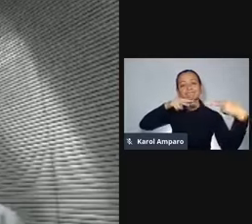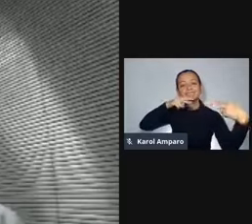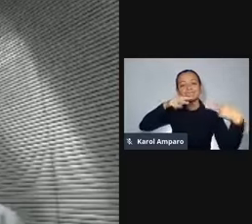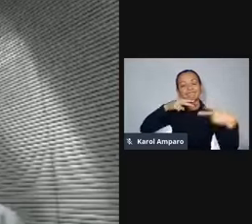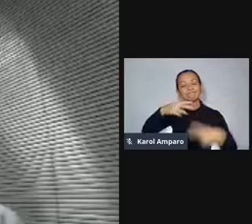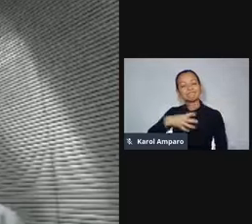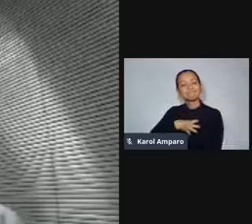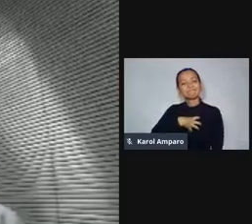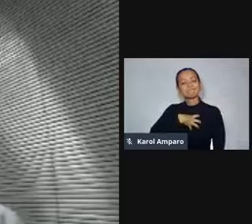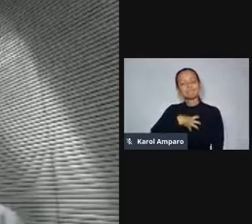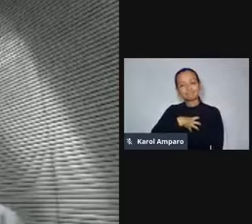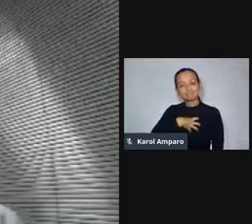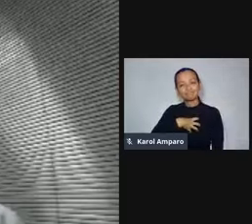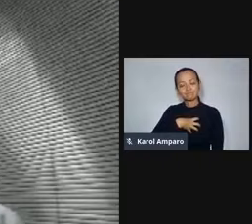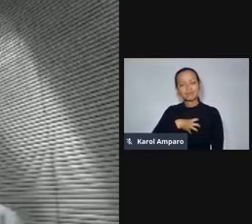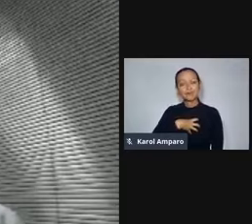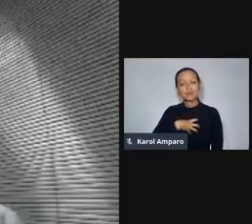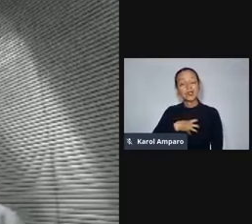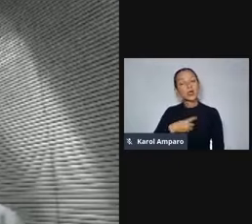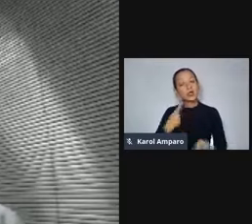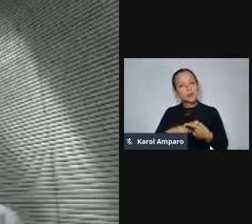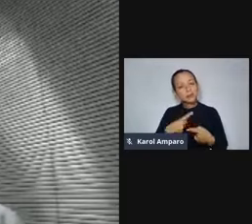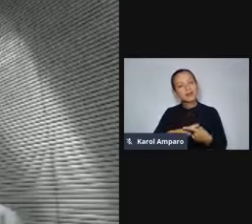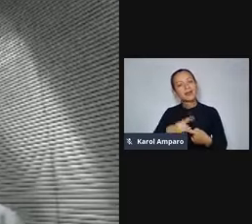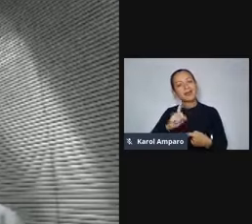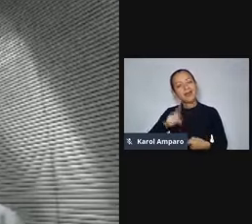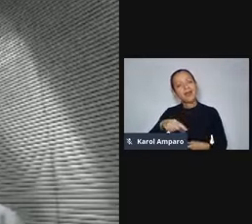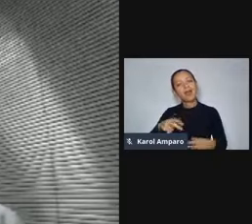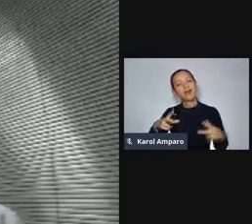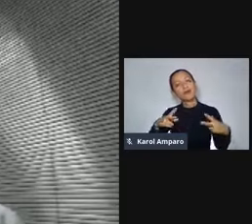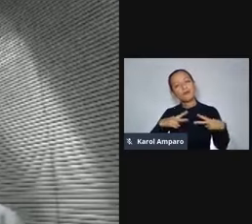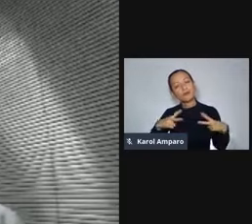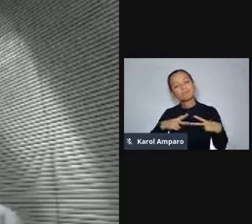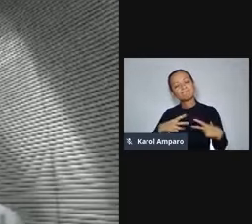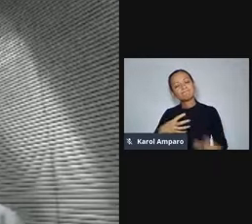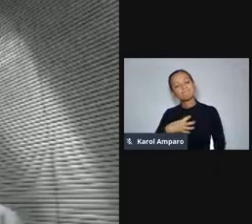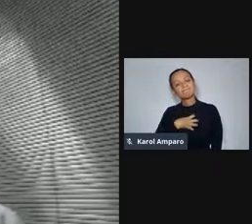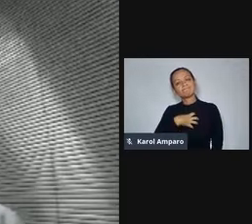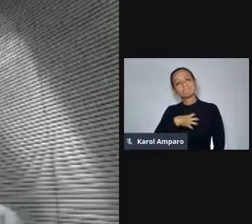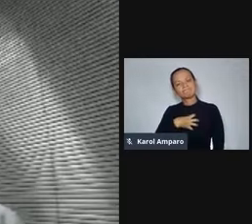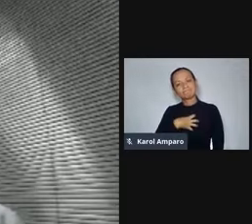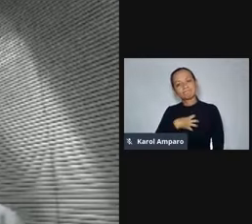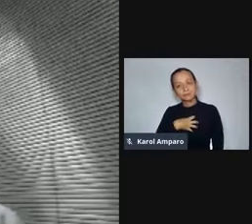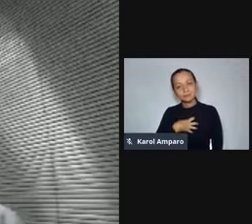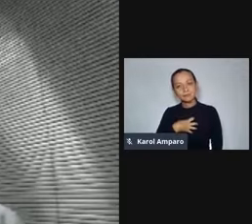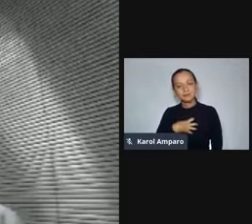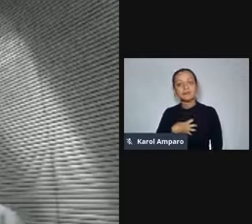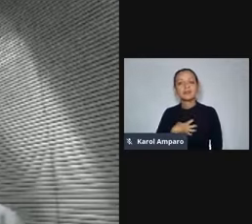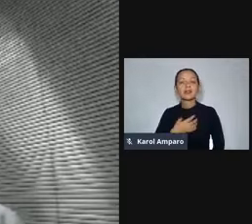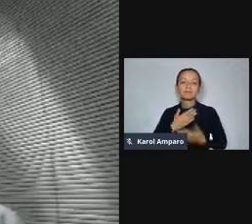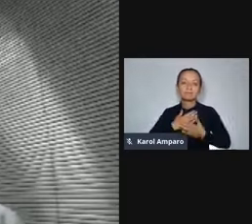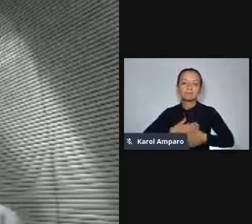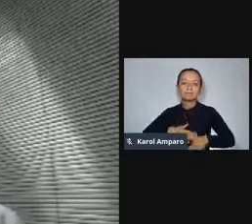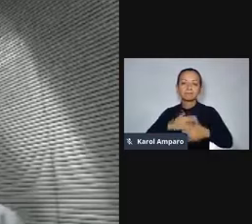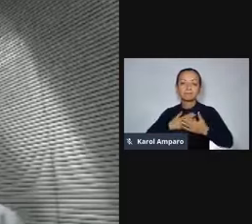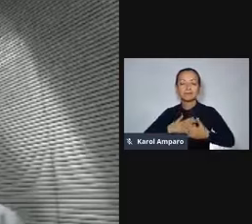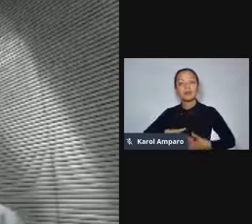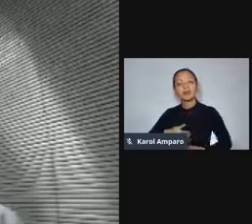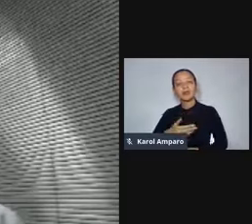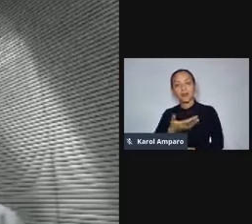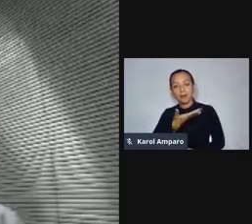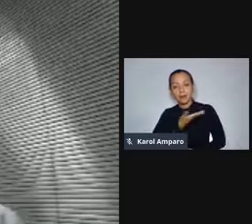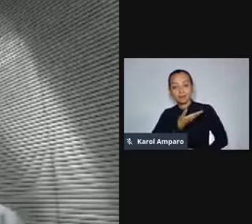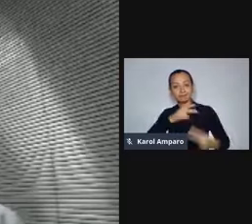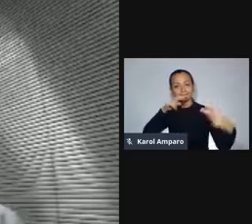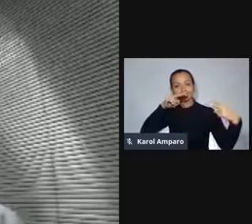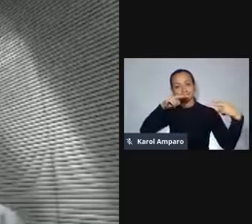anseios, daquilo que eu preciso, e o meu amiguinho do lado não precisa, ele entendeu melhor do que eu. Né? Então, tudo